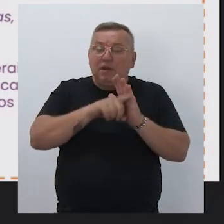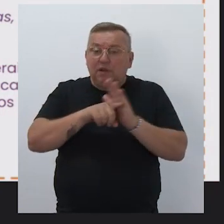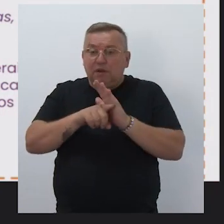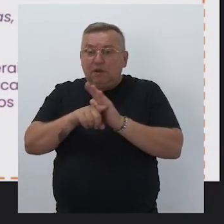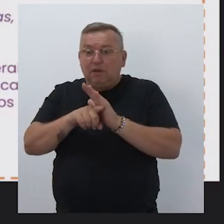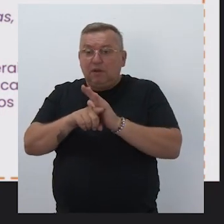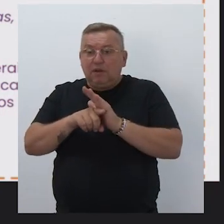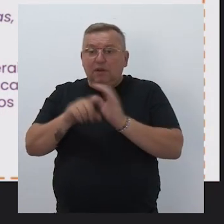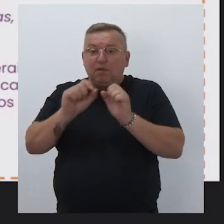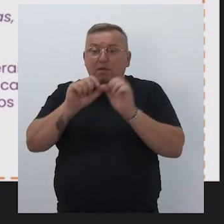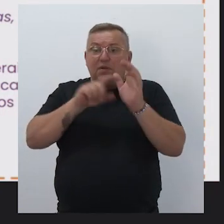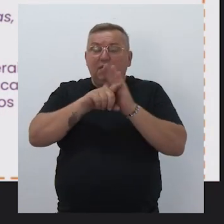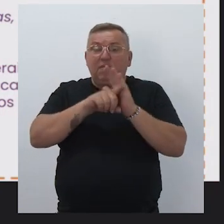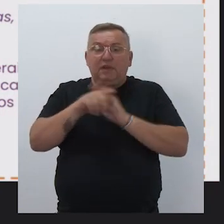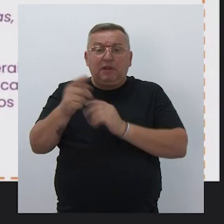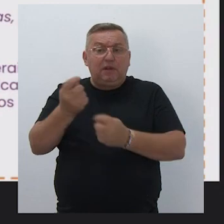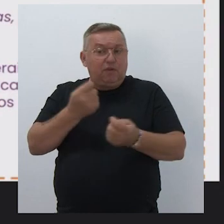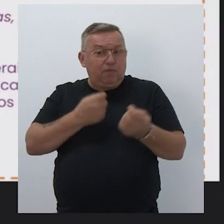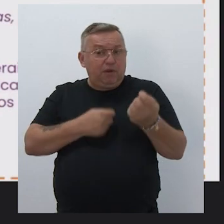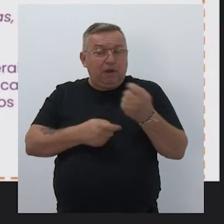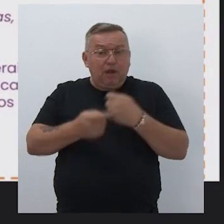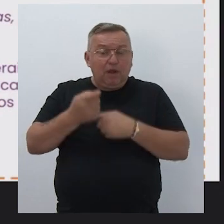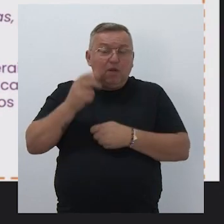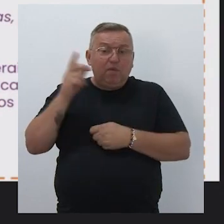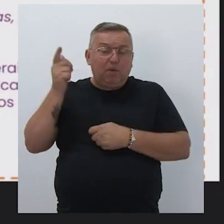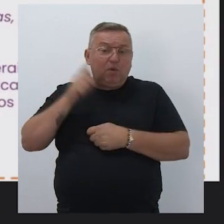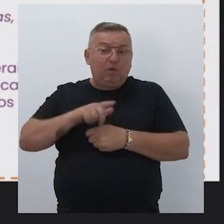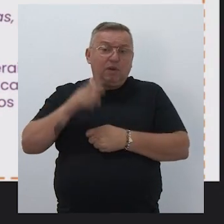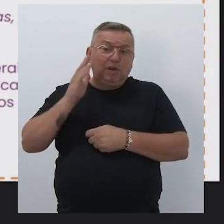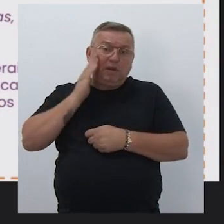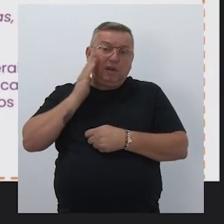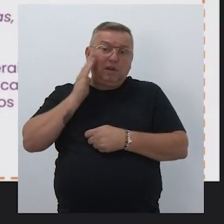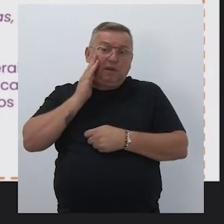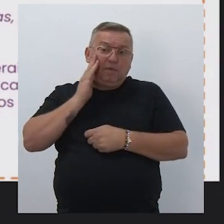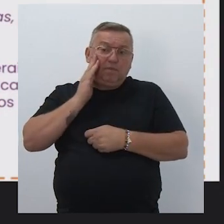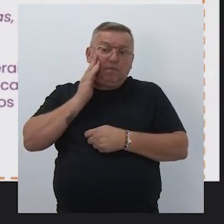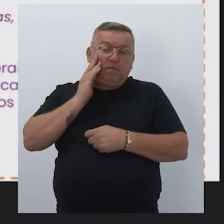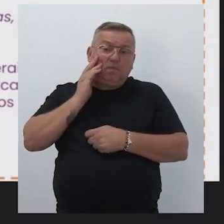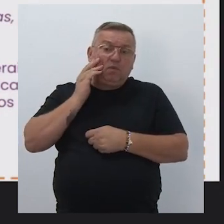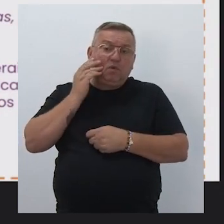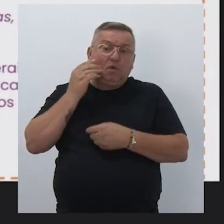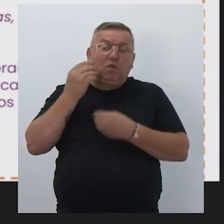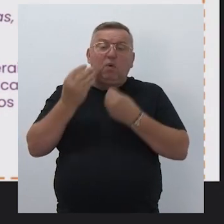nem é que seja uma pesquisa de mercado, para poder entender